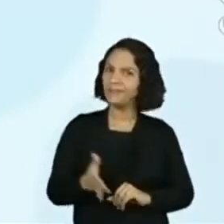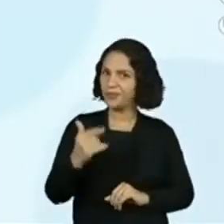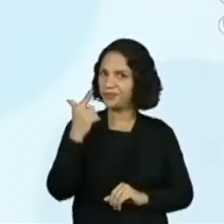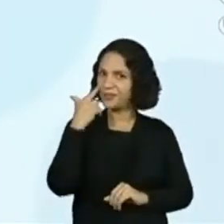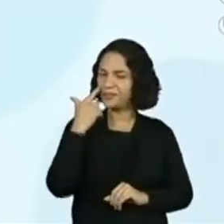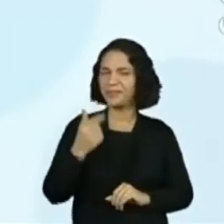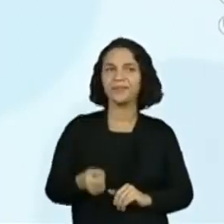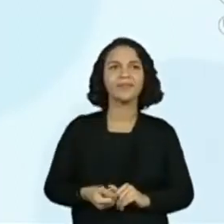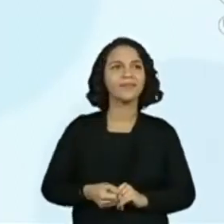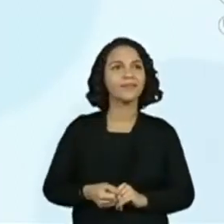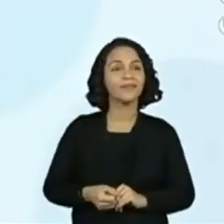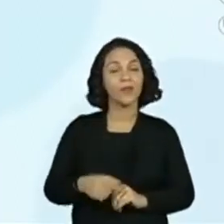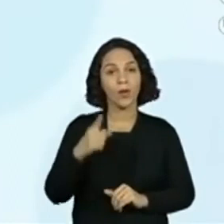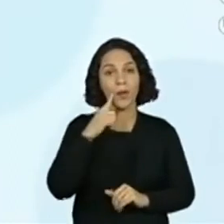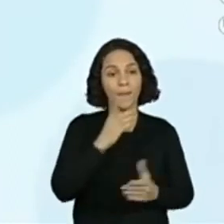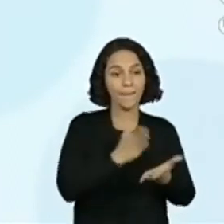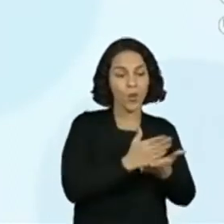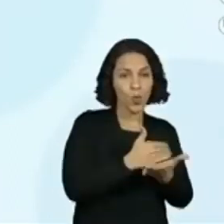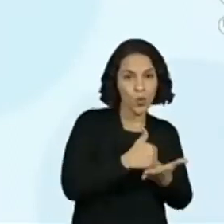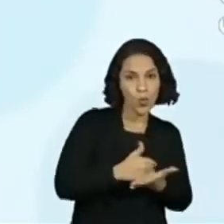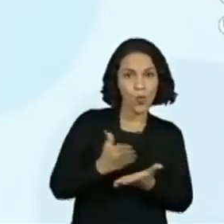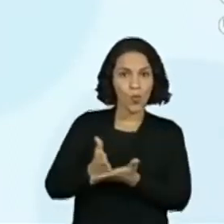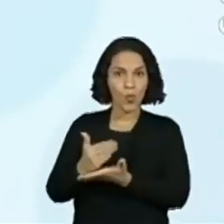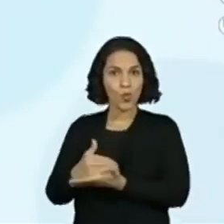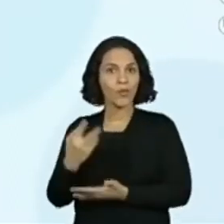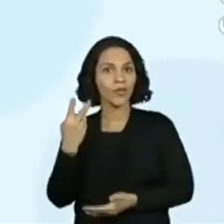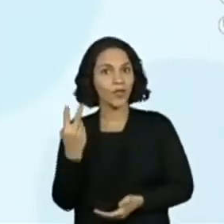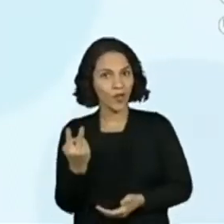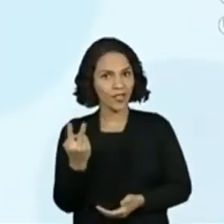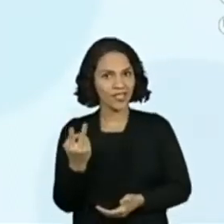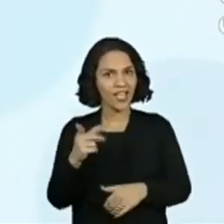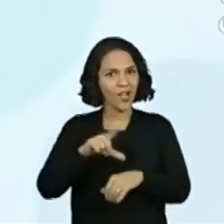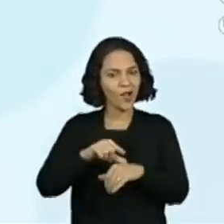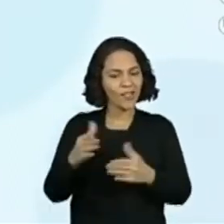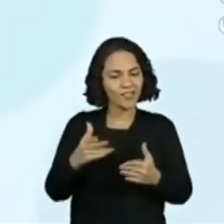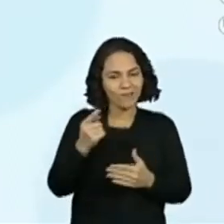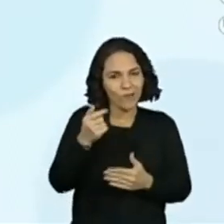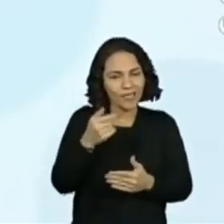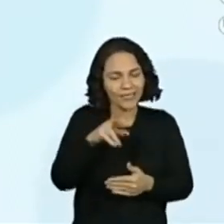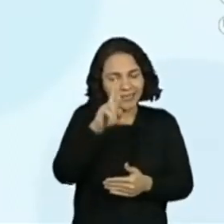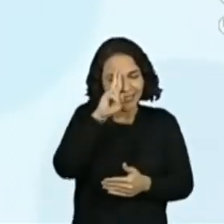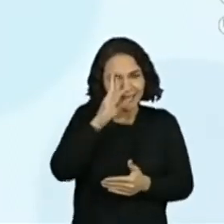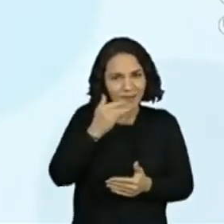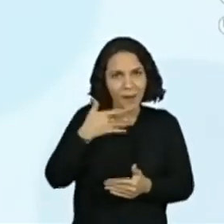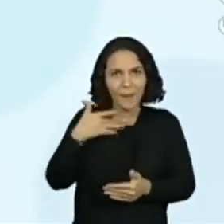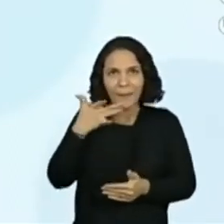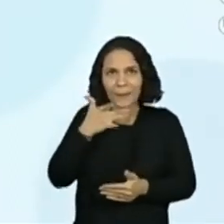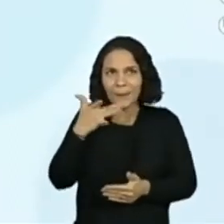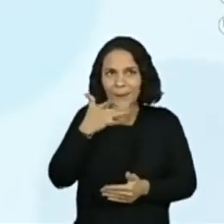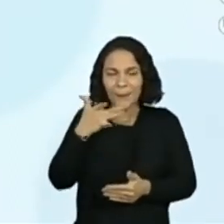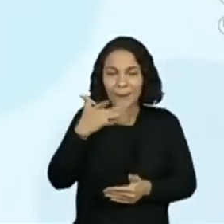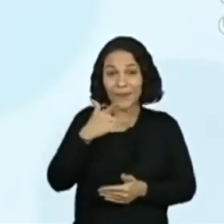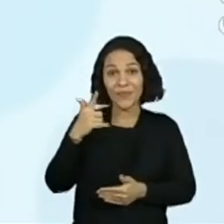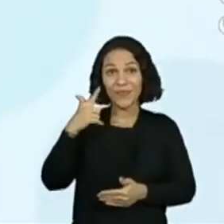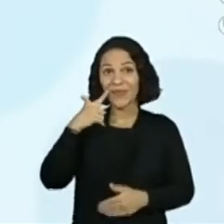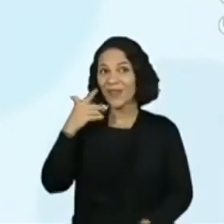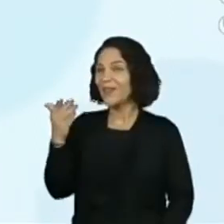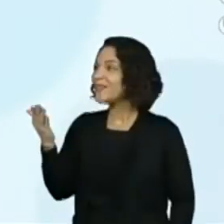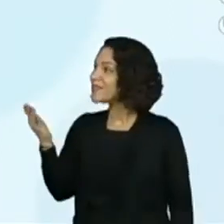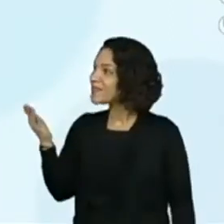para a tela. 2 tipos de bolo. Nesse horário ainda, que já 4 tipos a dar uma fominha. De